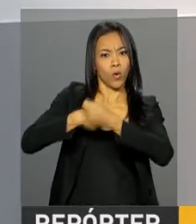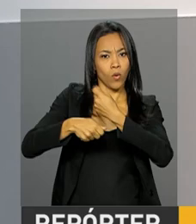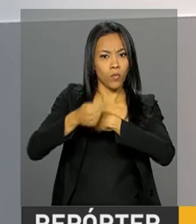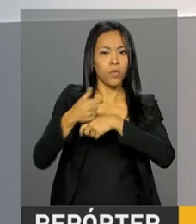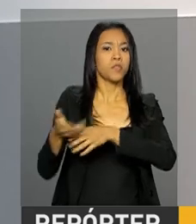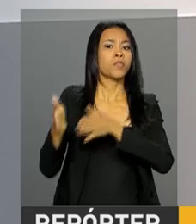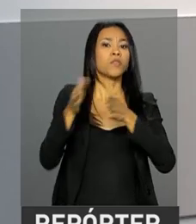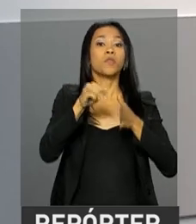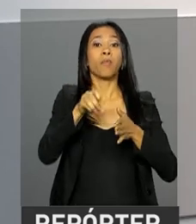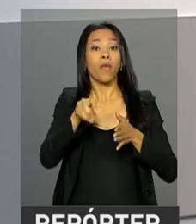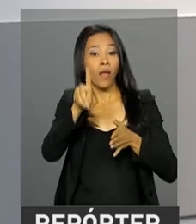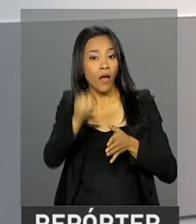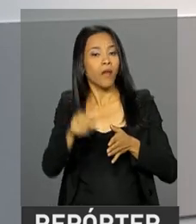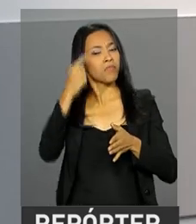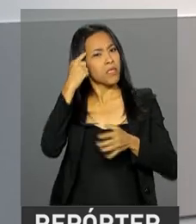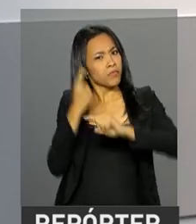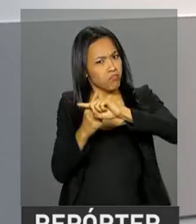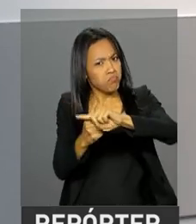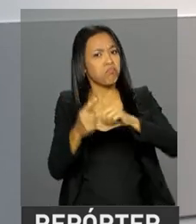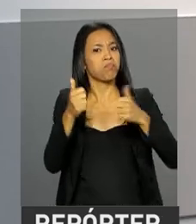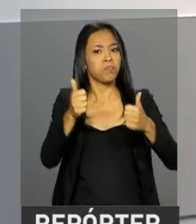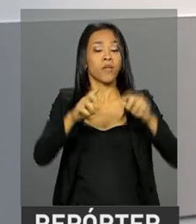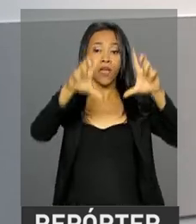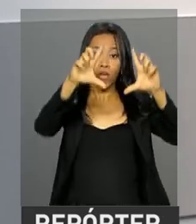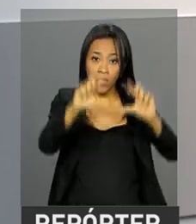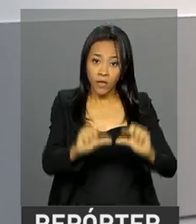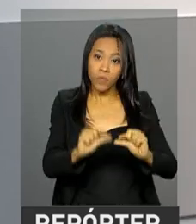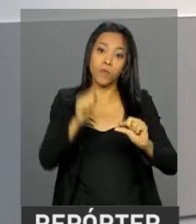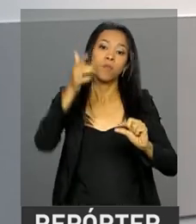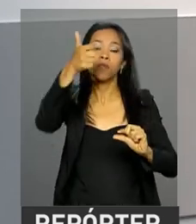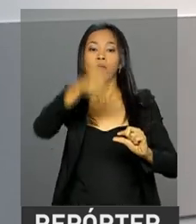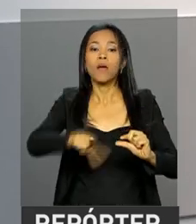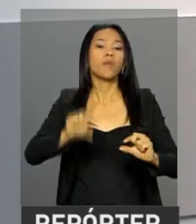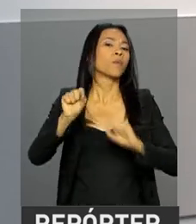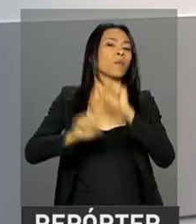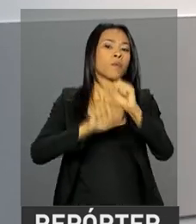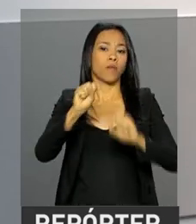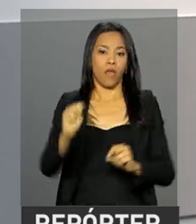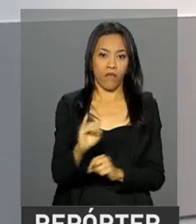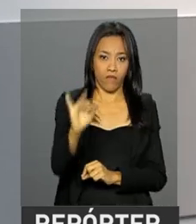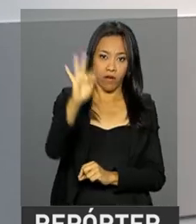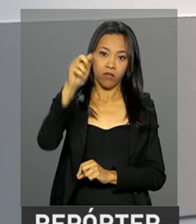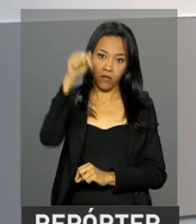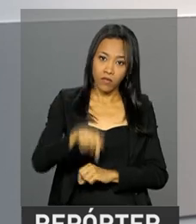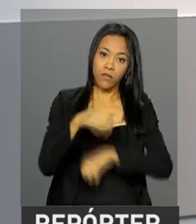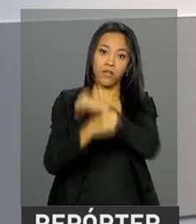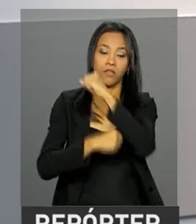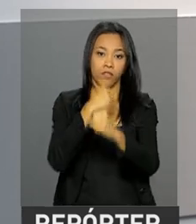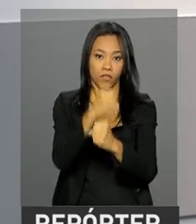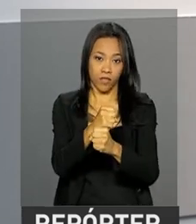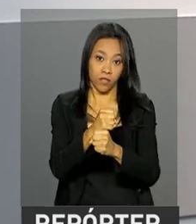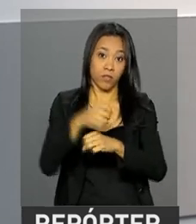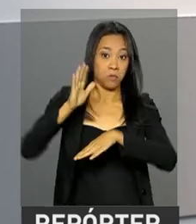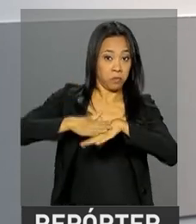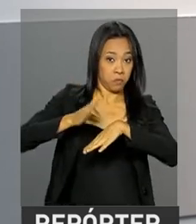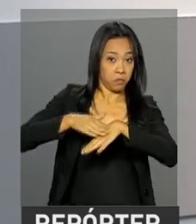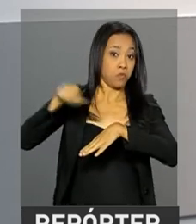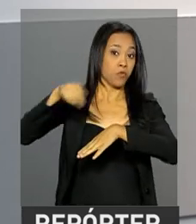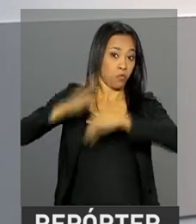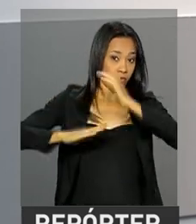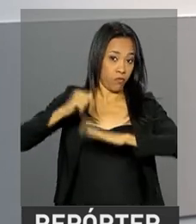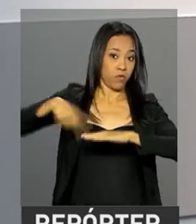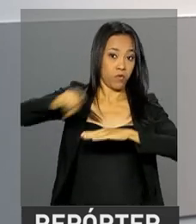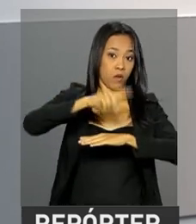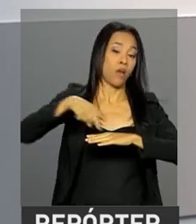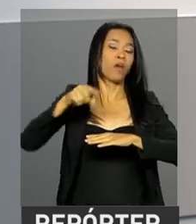financeiro mantém o otimismo e reduzem ainda mais as estimativas de inflação para este ano segundo os analistas a